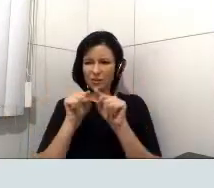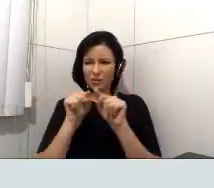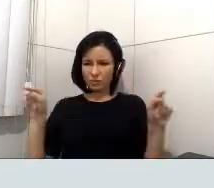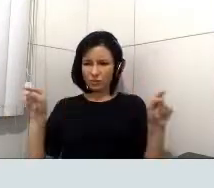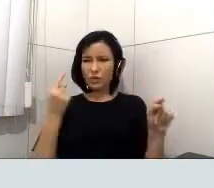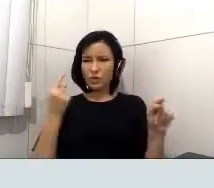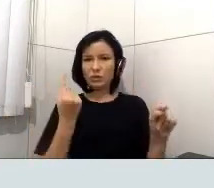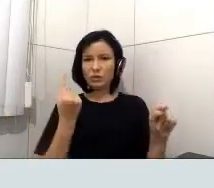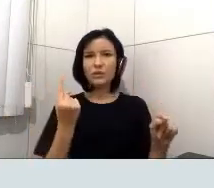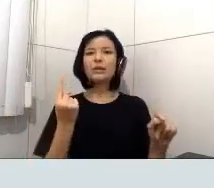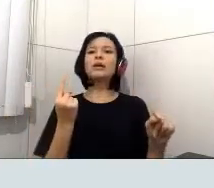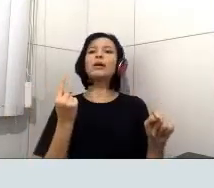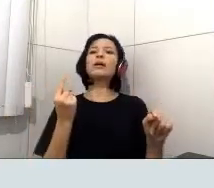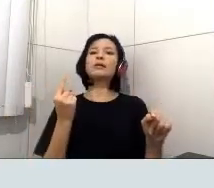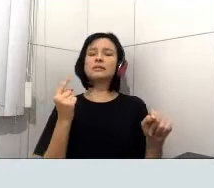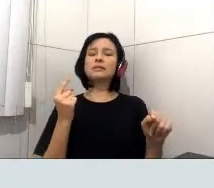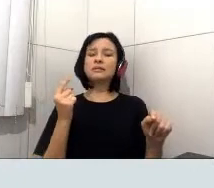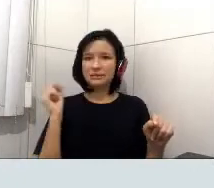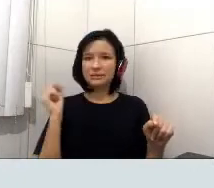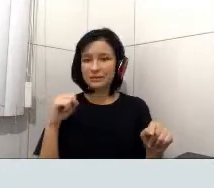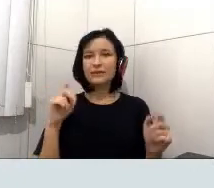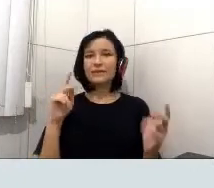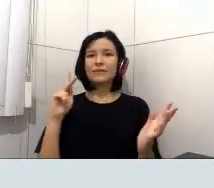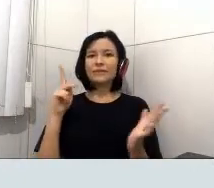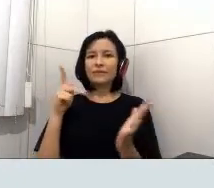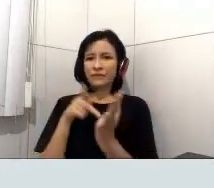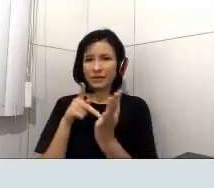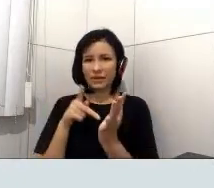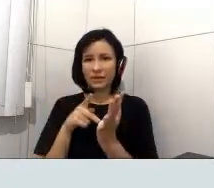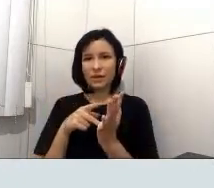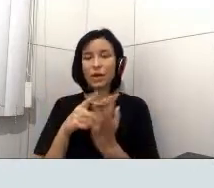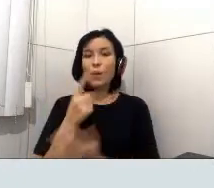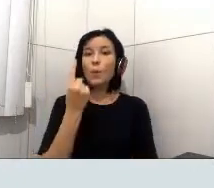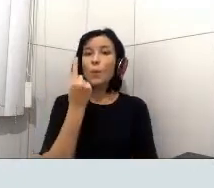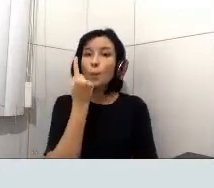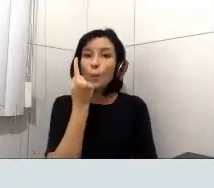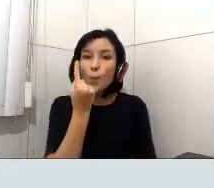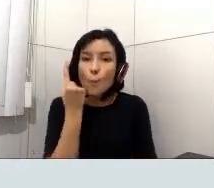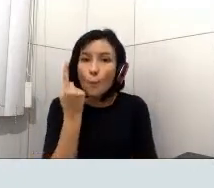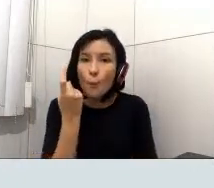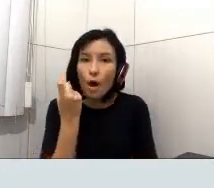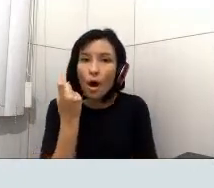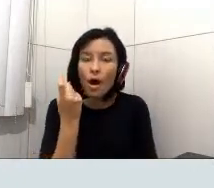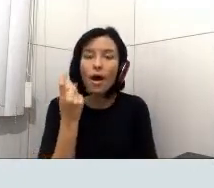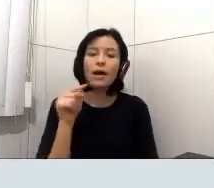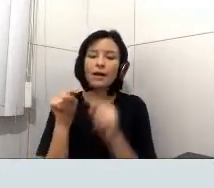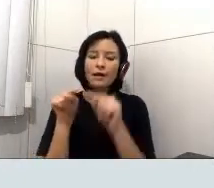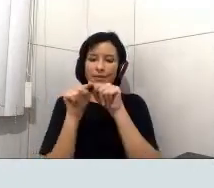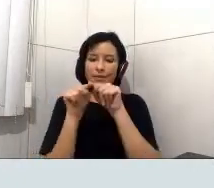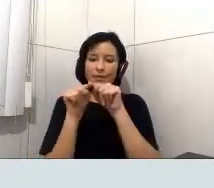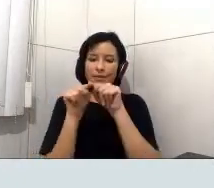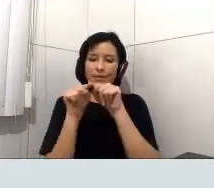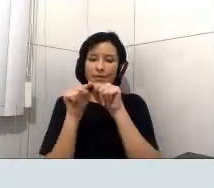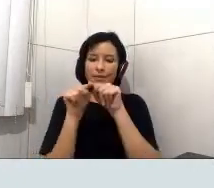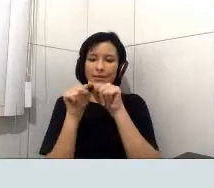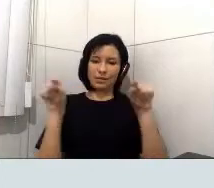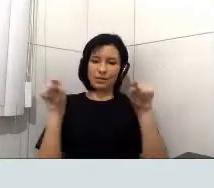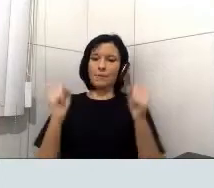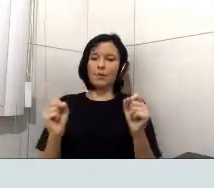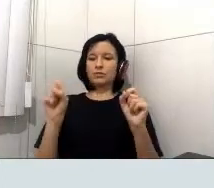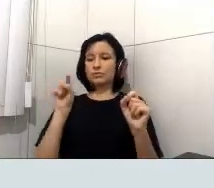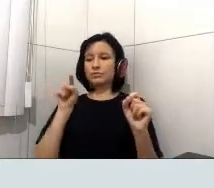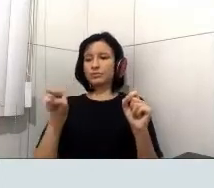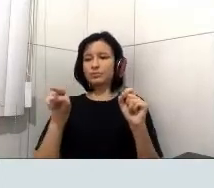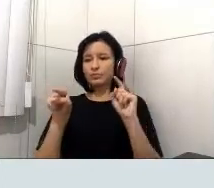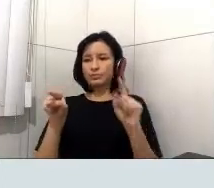verdadeiro. Apenas uma reta é que pode passar por dois pontos